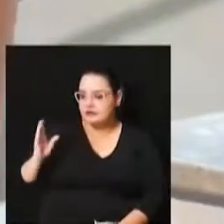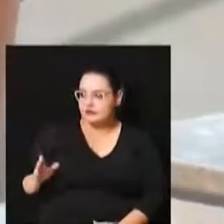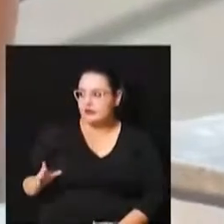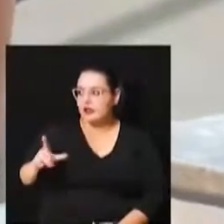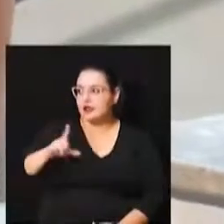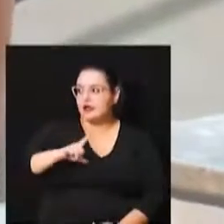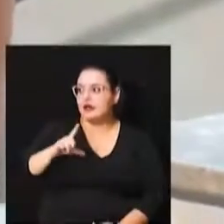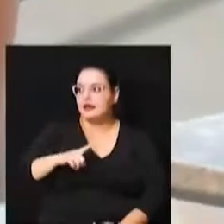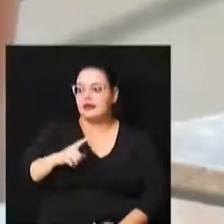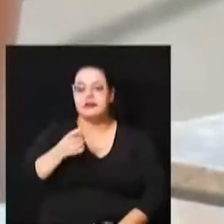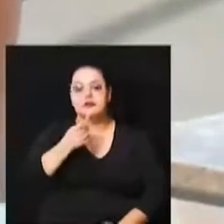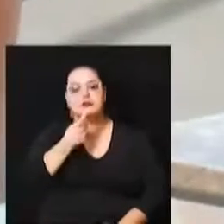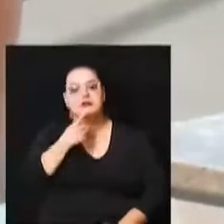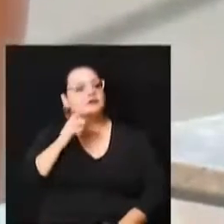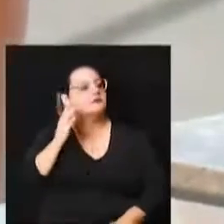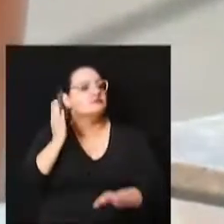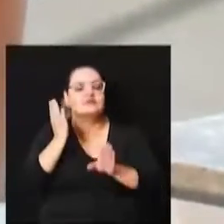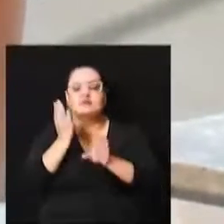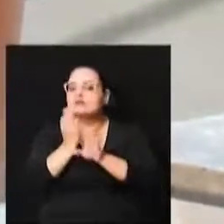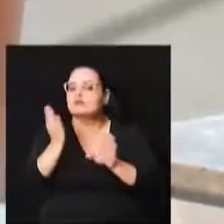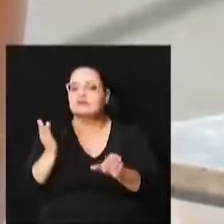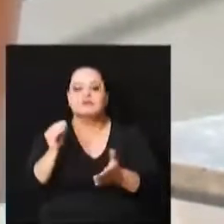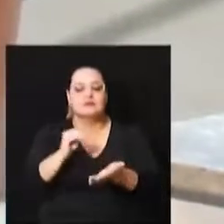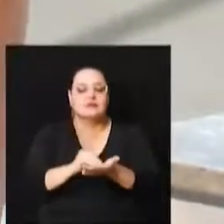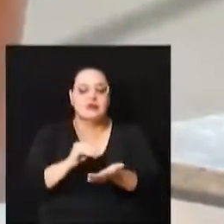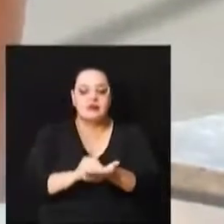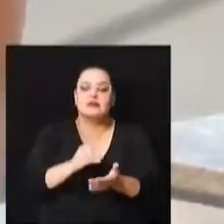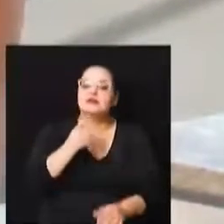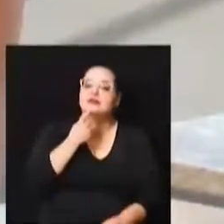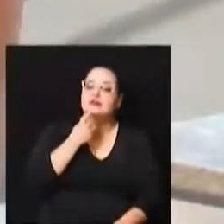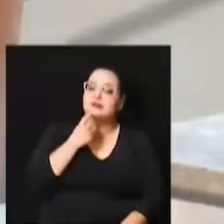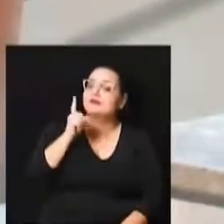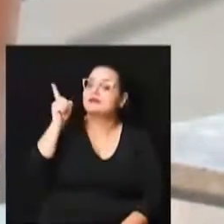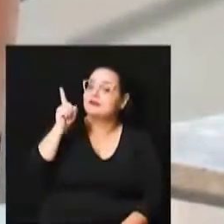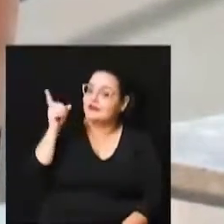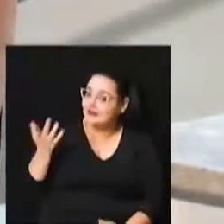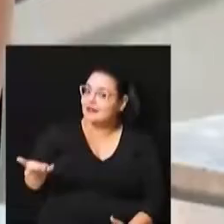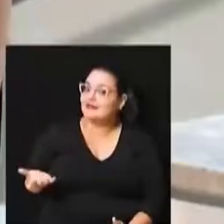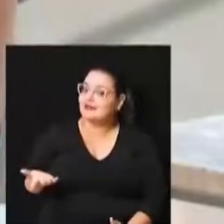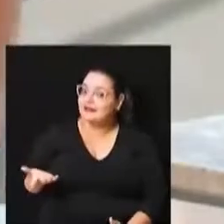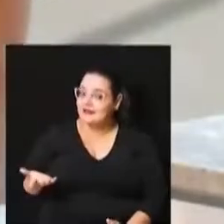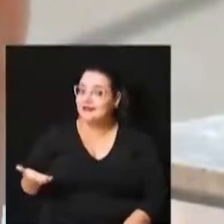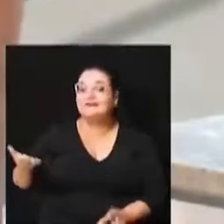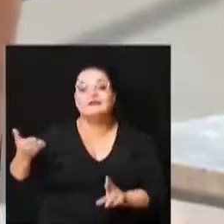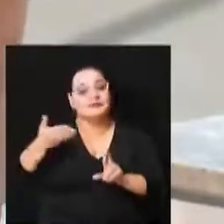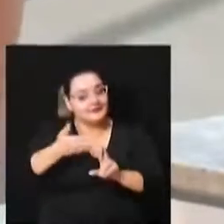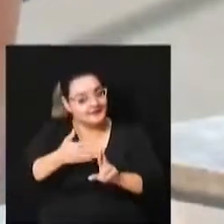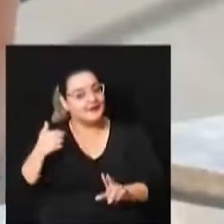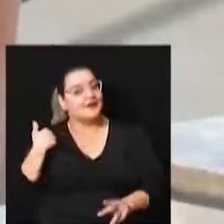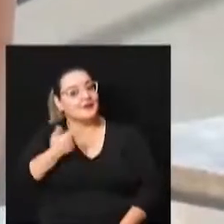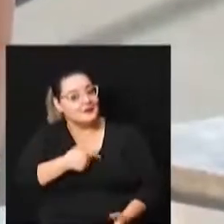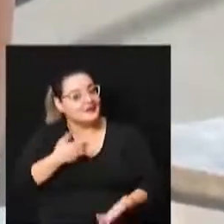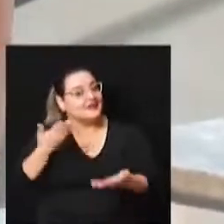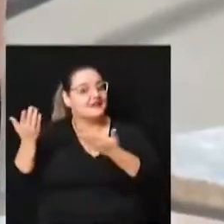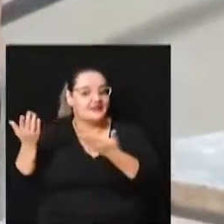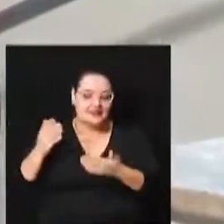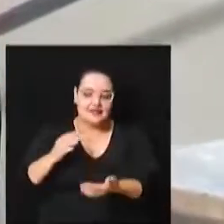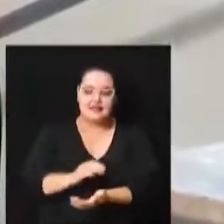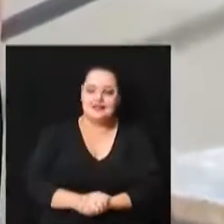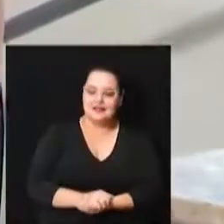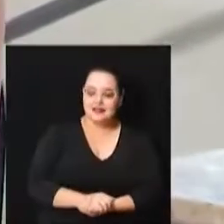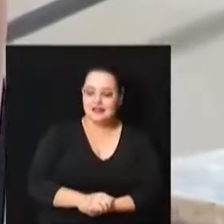Tem campineiro ou não? Campineiro não achei. Não? Acho que tá faltando campineiro lá. Bom, você vai representar a Vamos gente lá, lá.